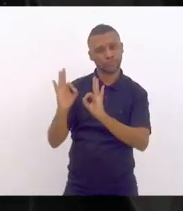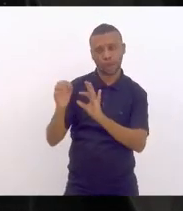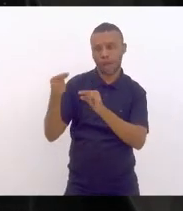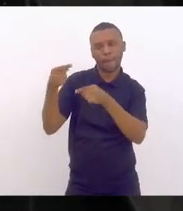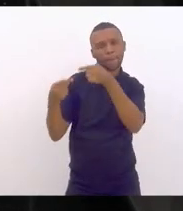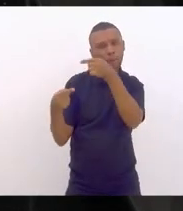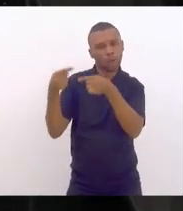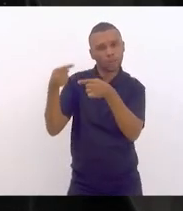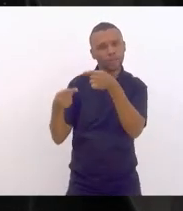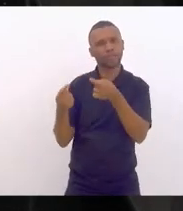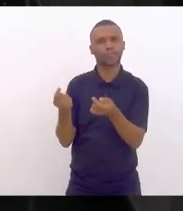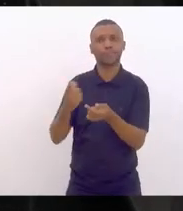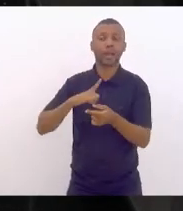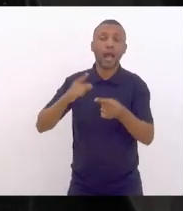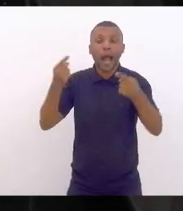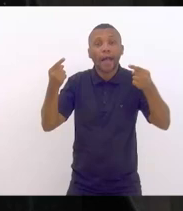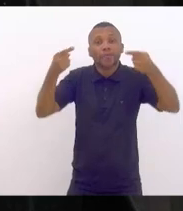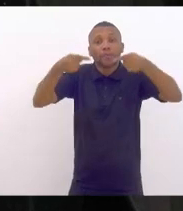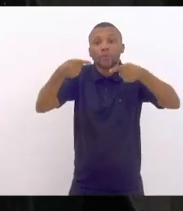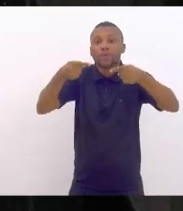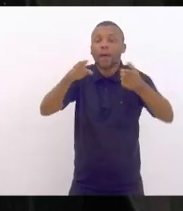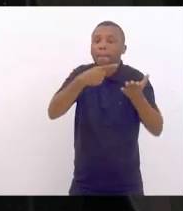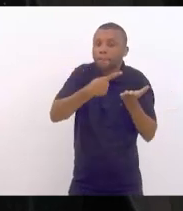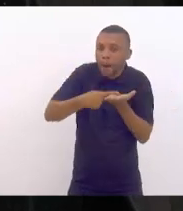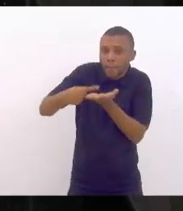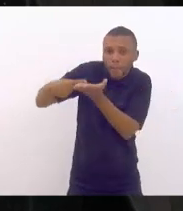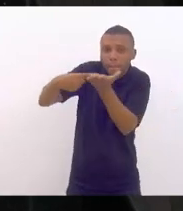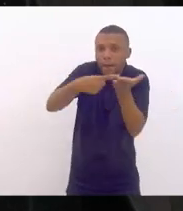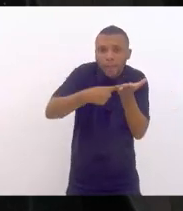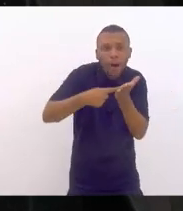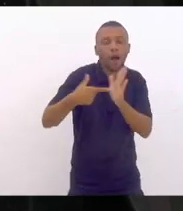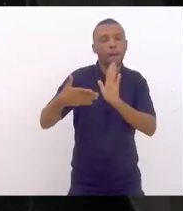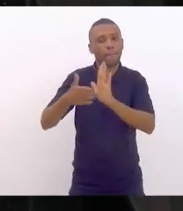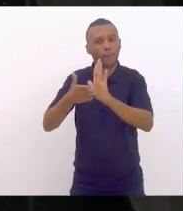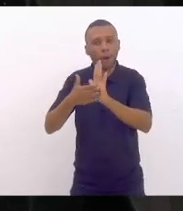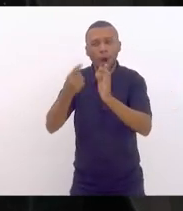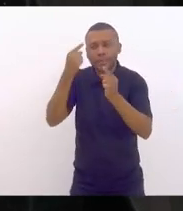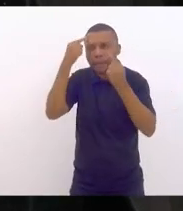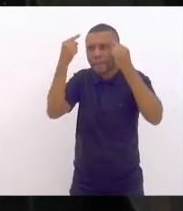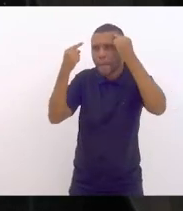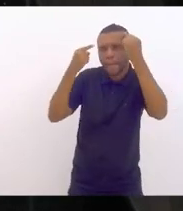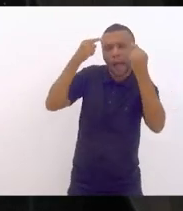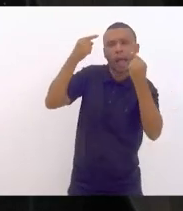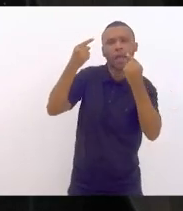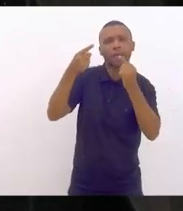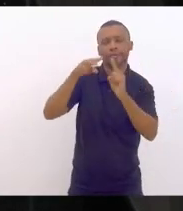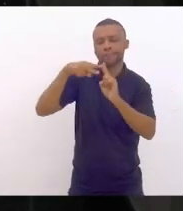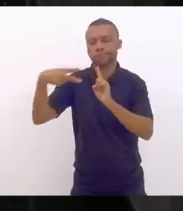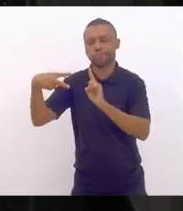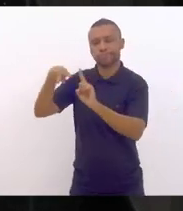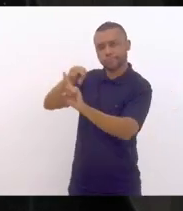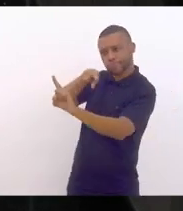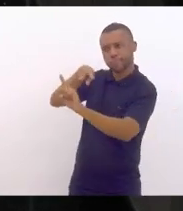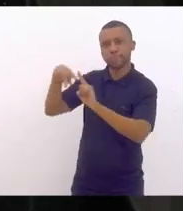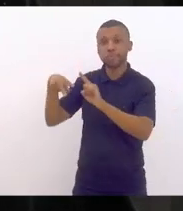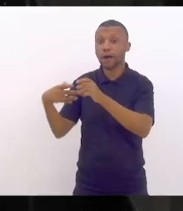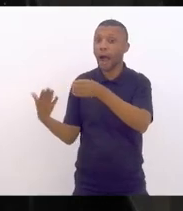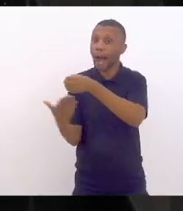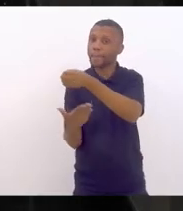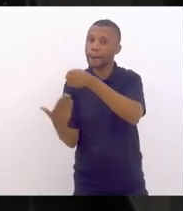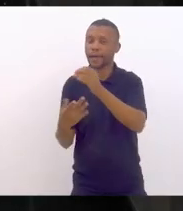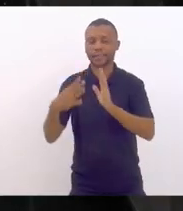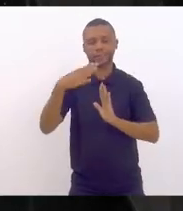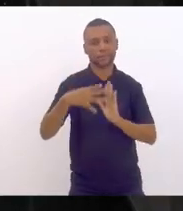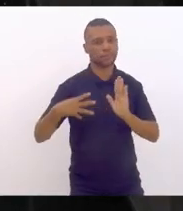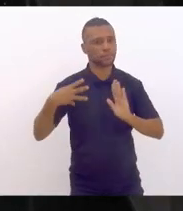disputa se fazer a disputa entre os programa entre as propostas né entre as Visões de mundo que sustentam esses programas e